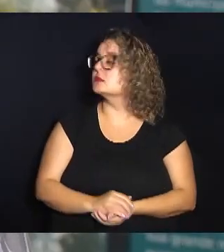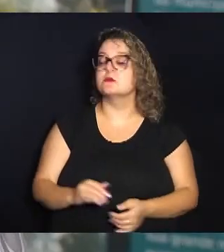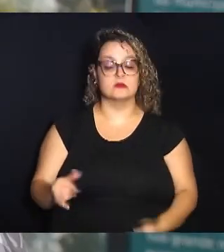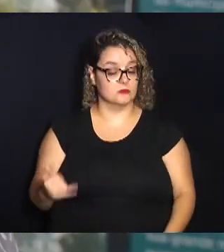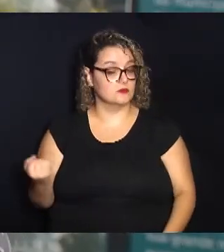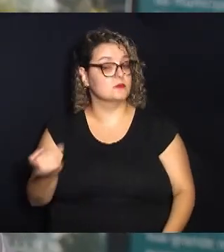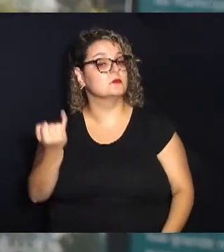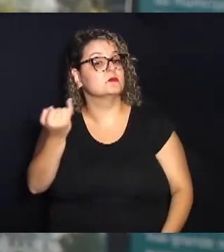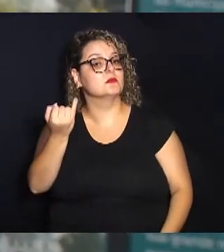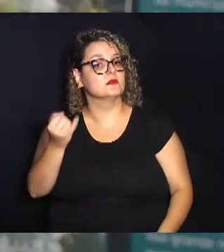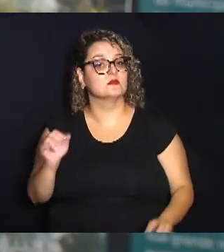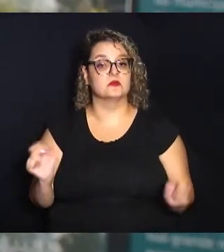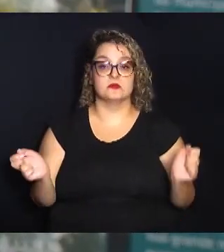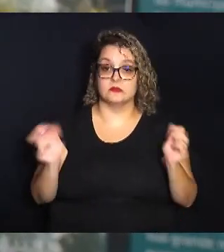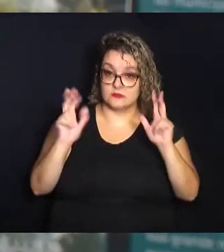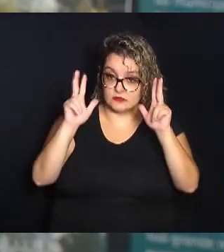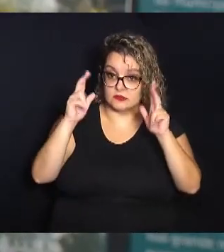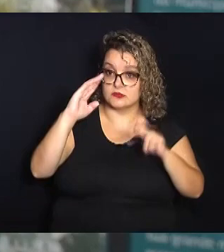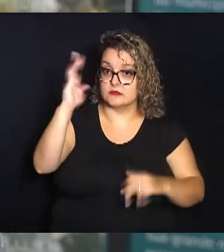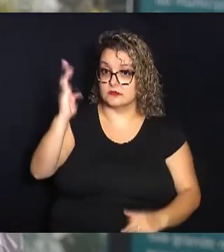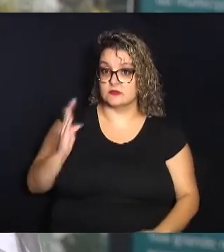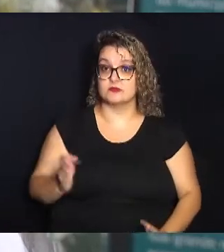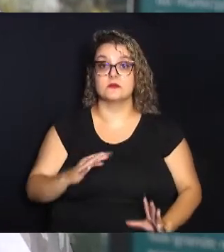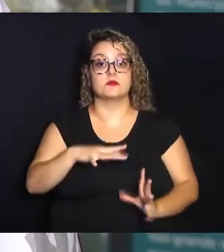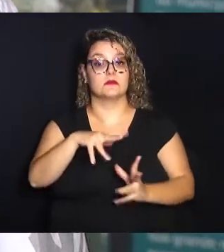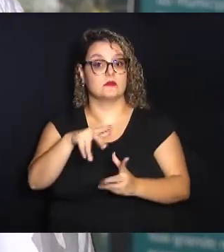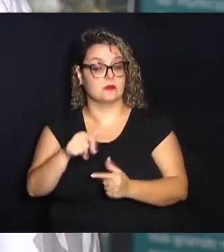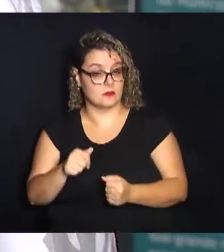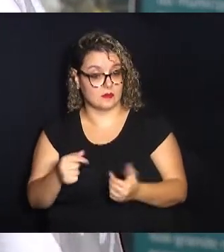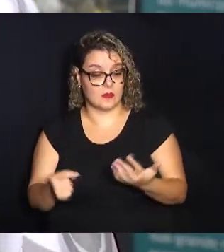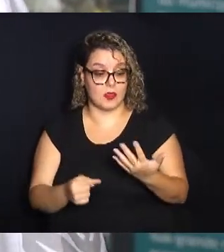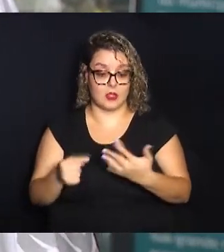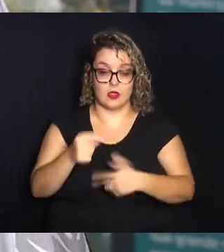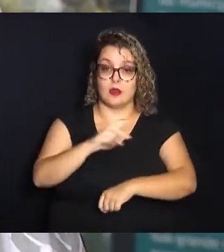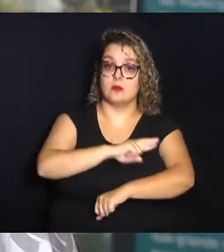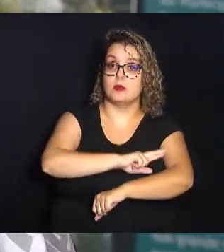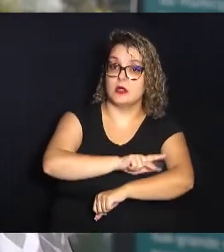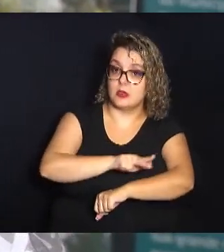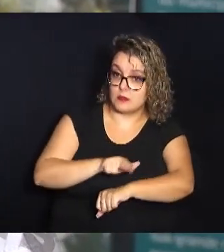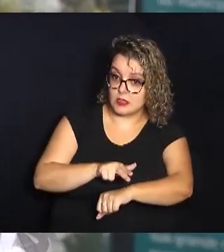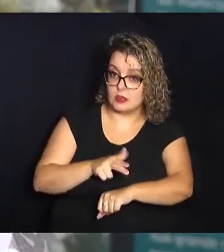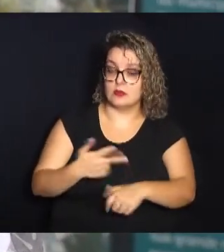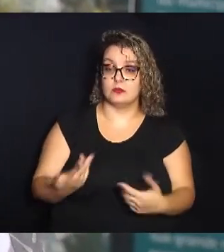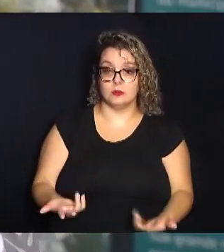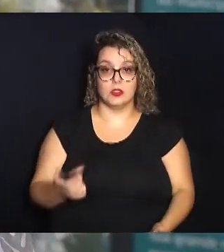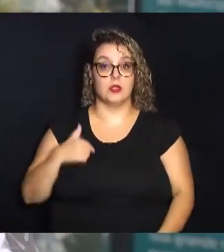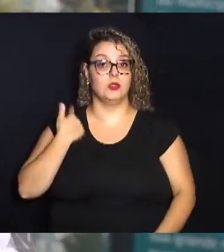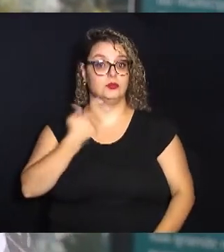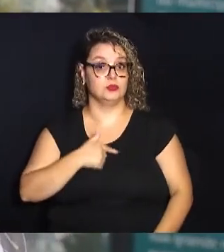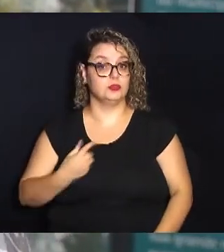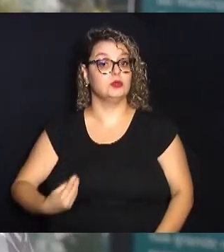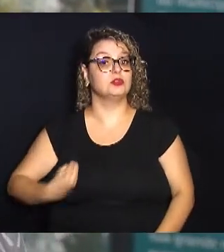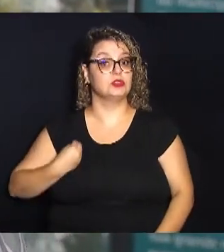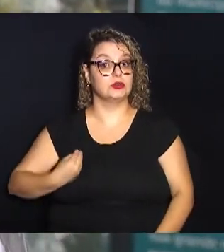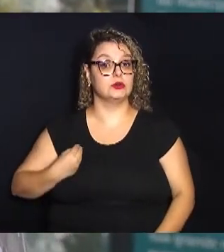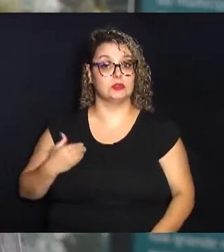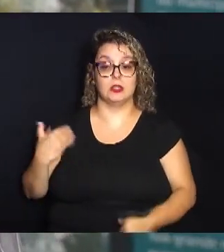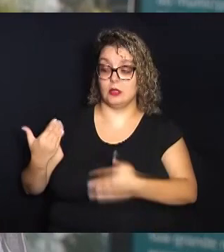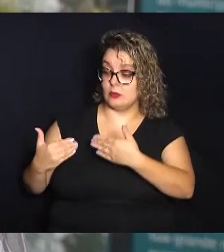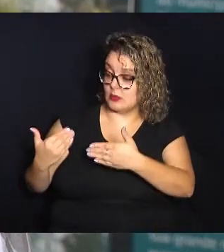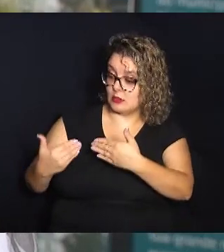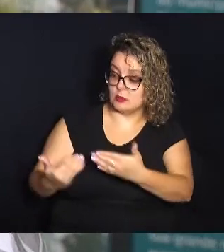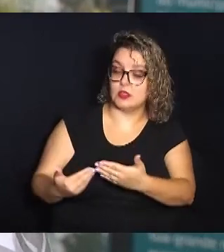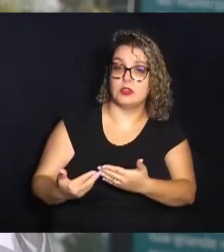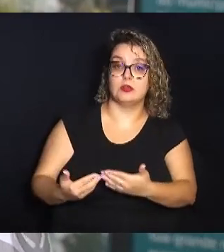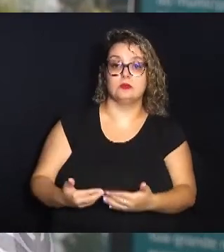importância é chamar a atenção do Brasil e do mundo para questões raciais né nós vivemos